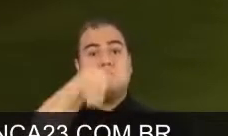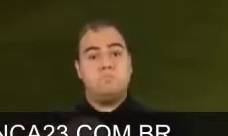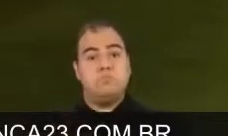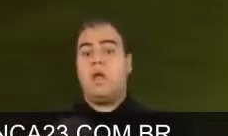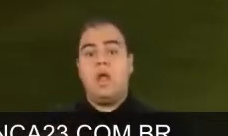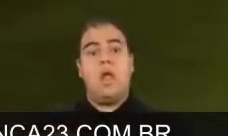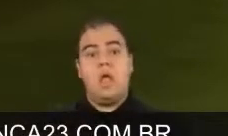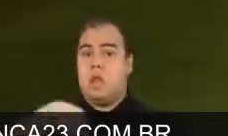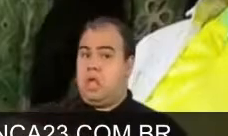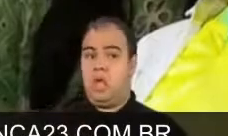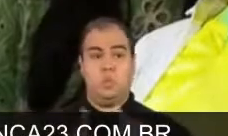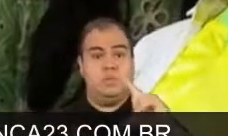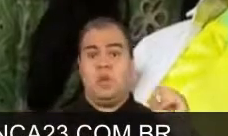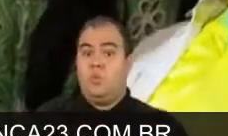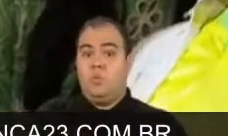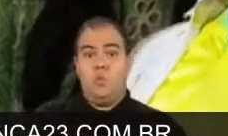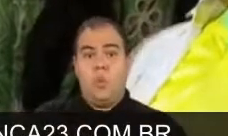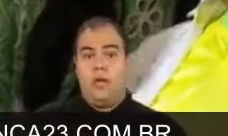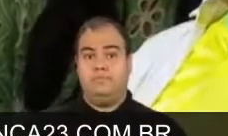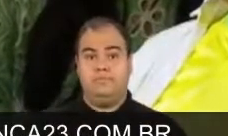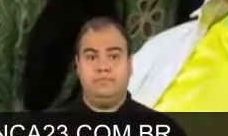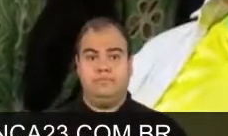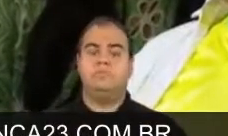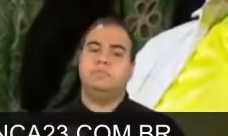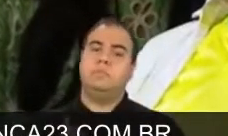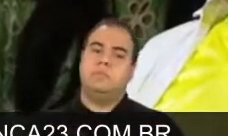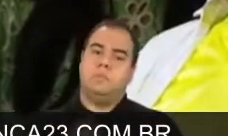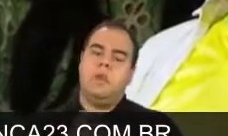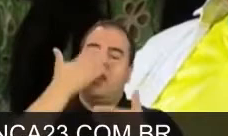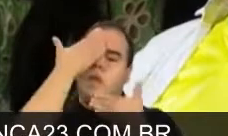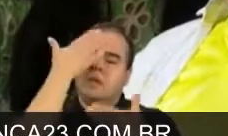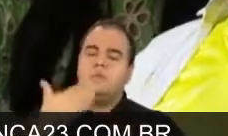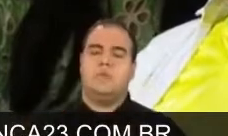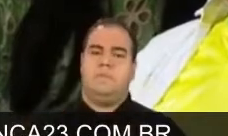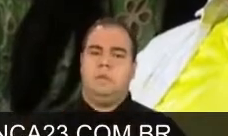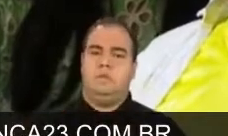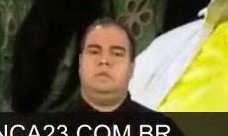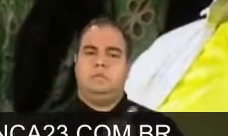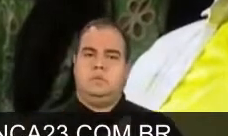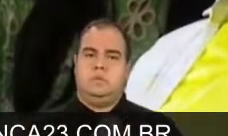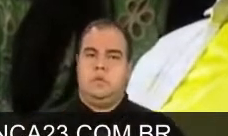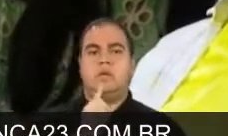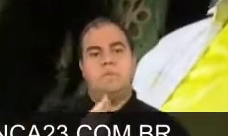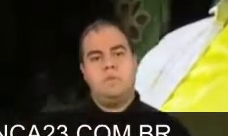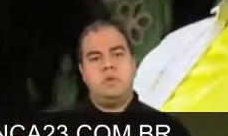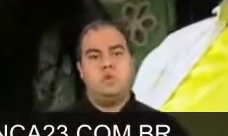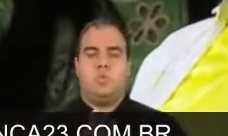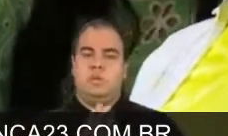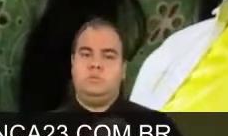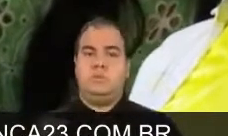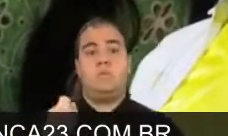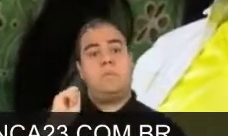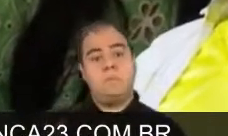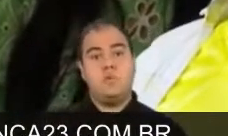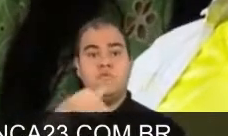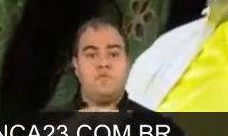não sendo do estado. Primeiro eu queria agradecer a expressiva votação, os mais de 13 milhões e 400 mil votos que nós tivemos, que